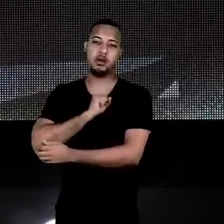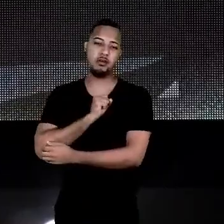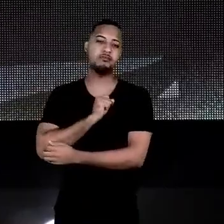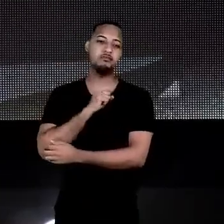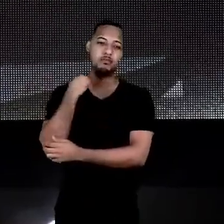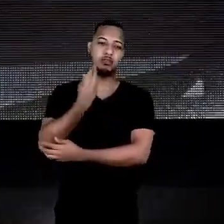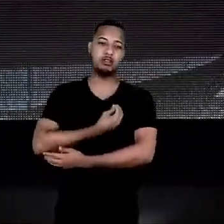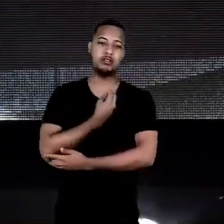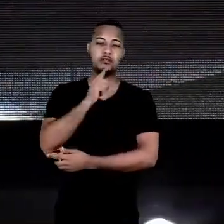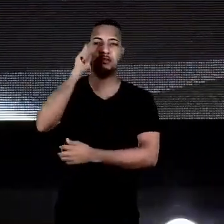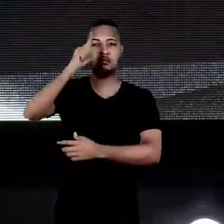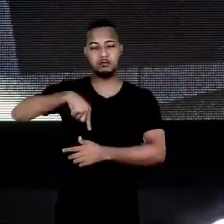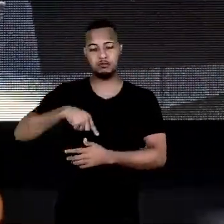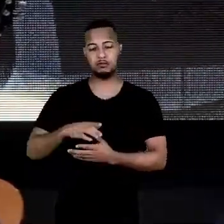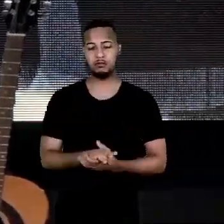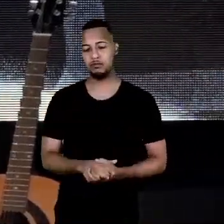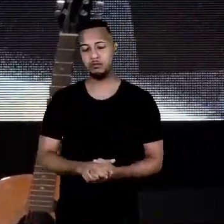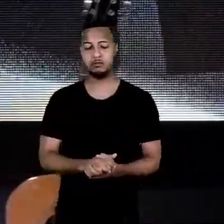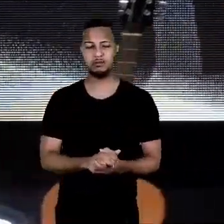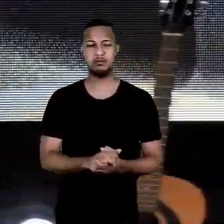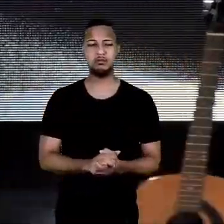esqueçamos do primeiro amor.